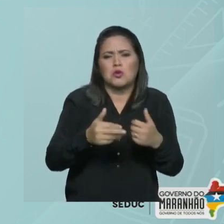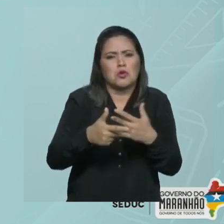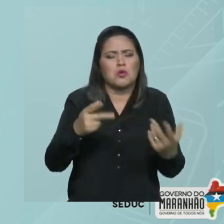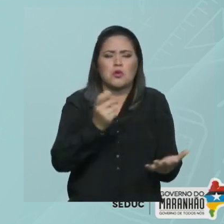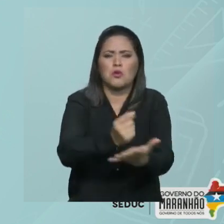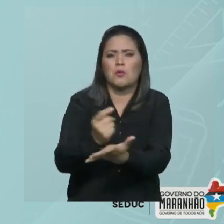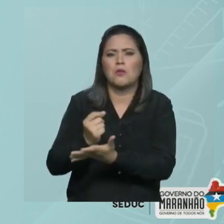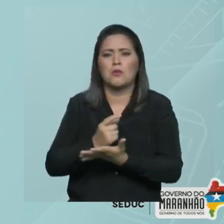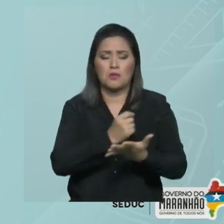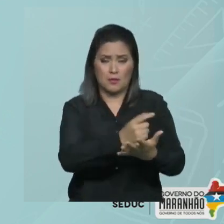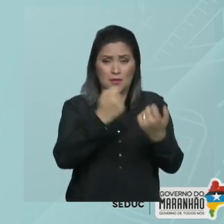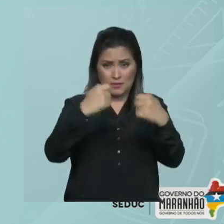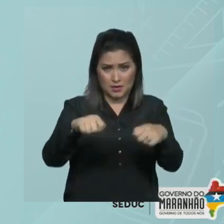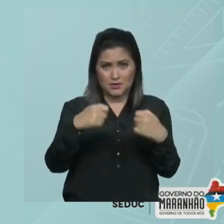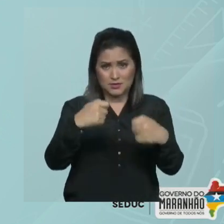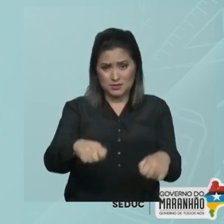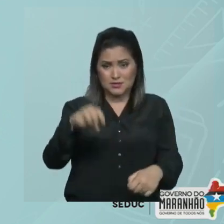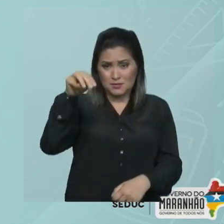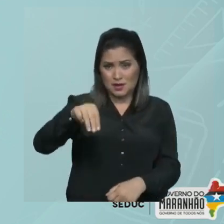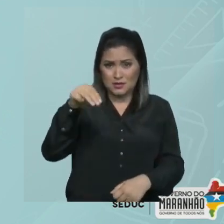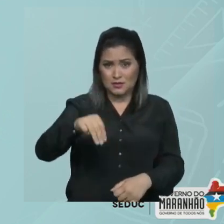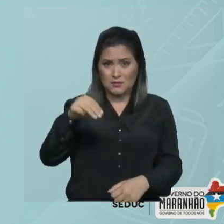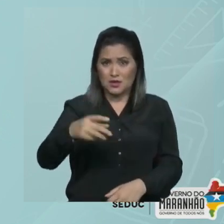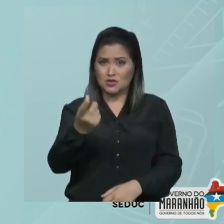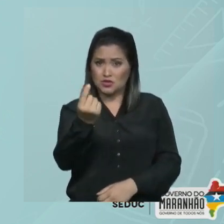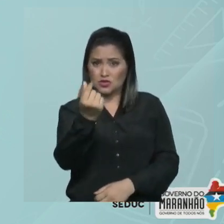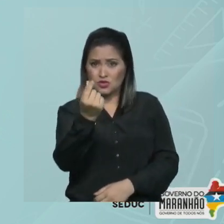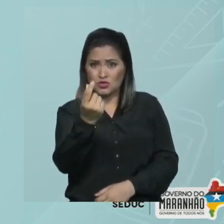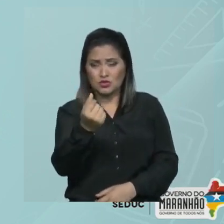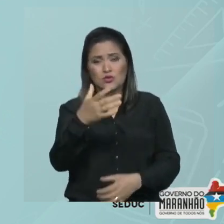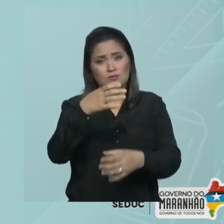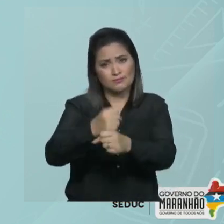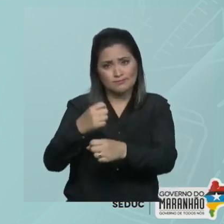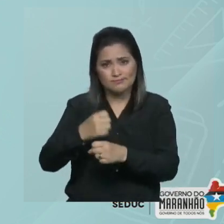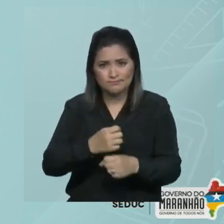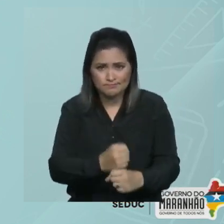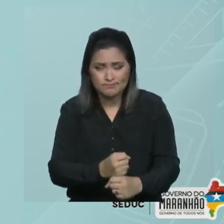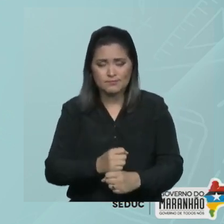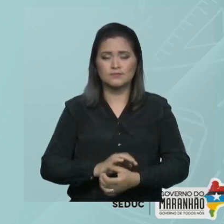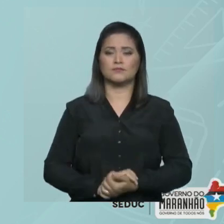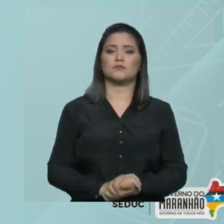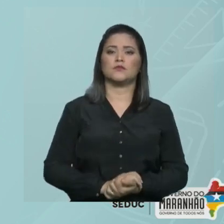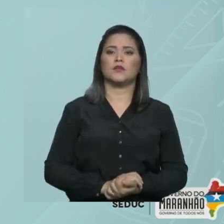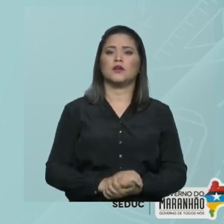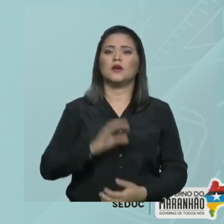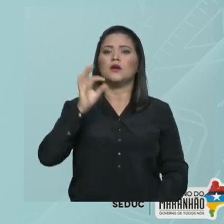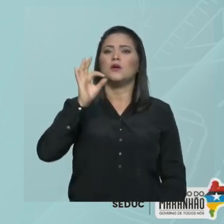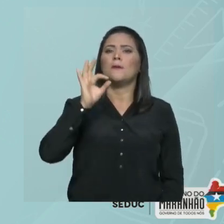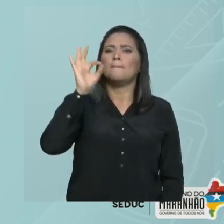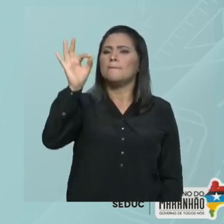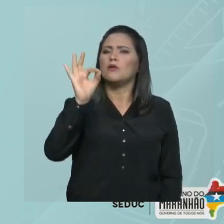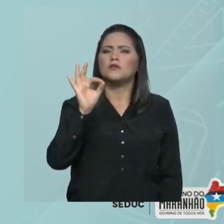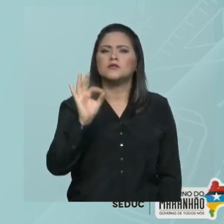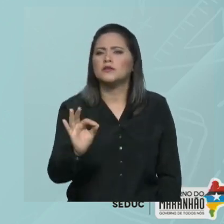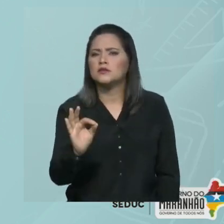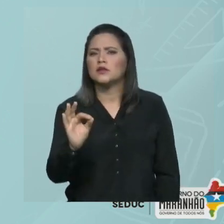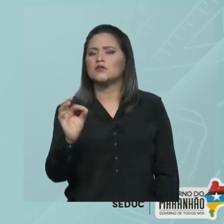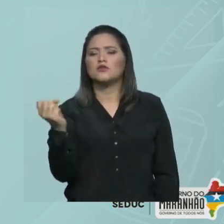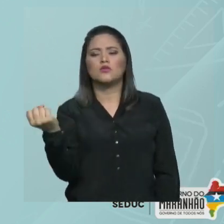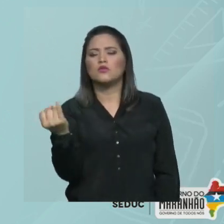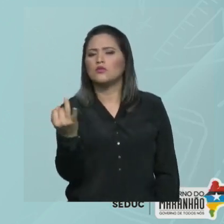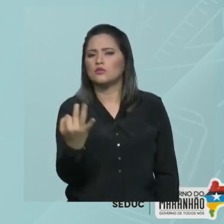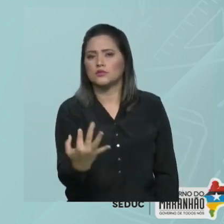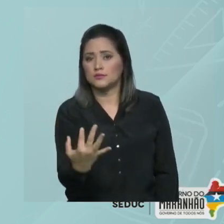que envolva a matemática financeira. Então, porcentagem de uma quantidade.